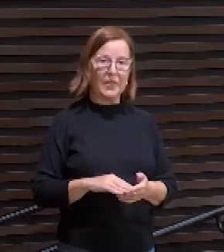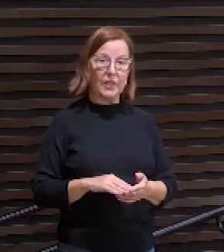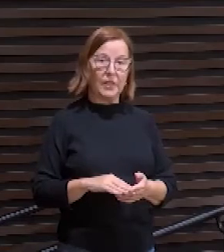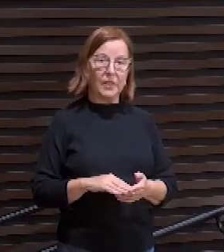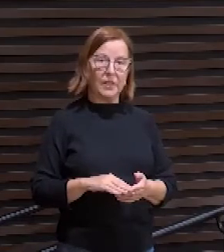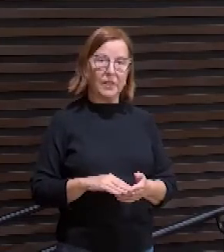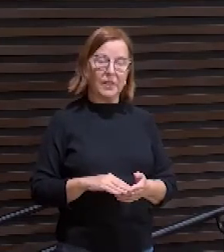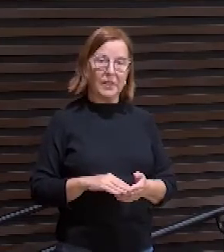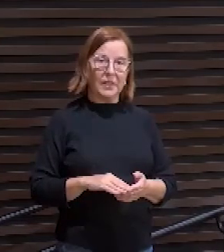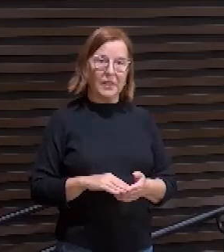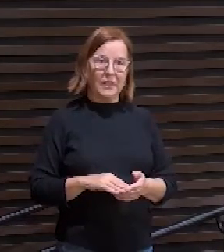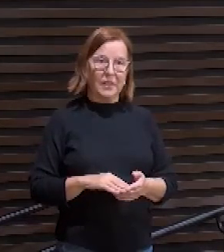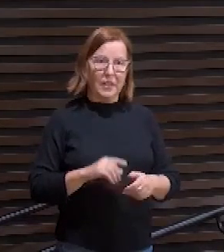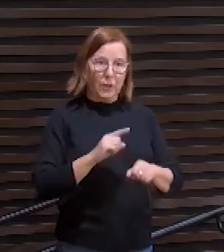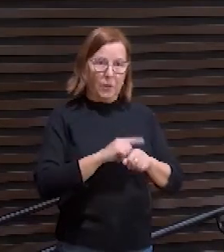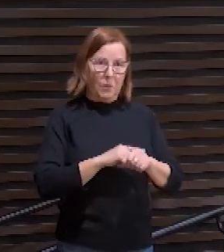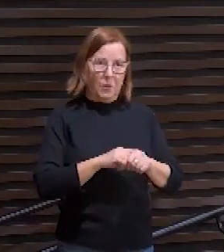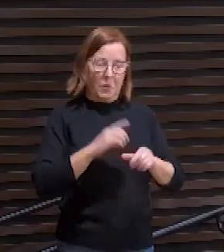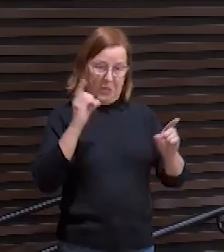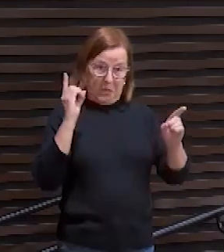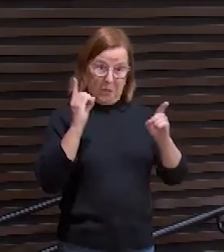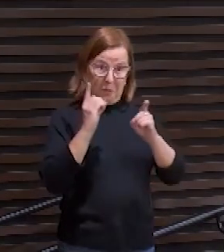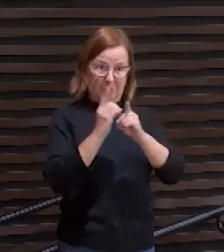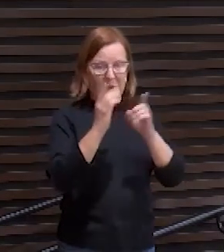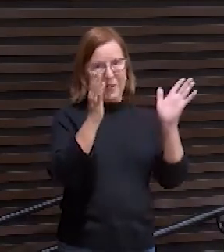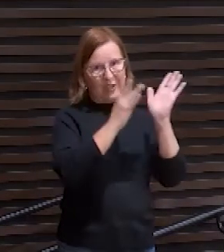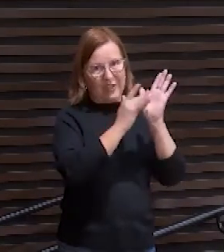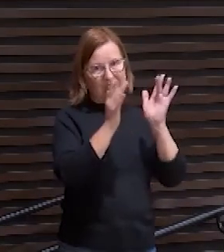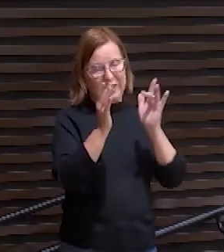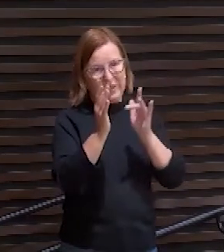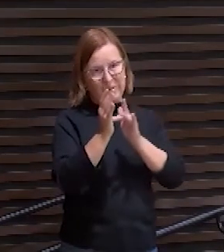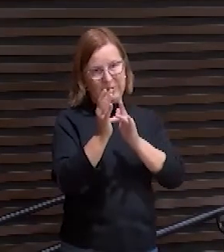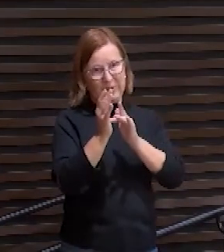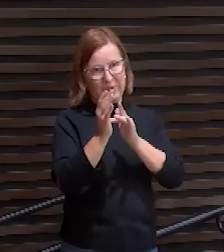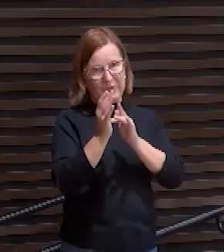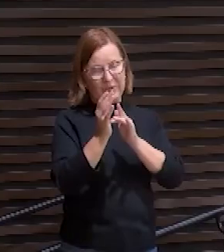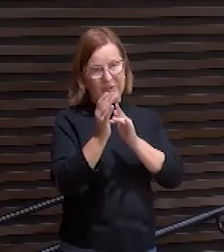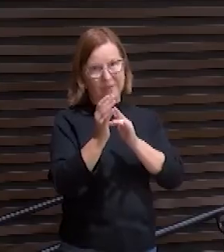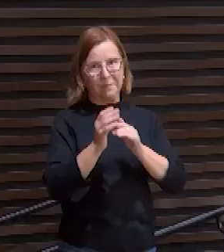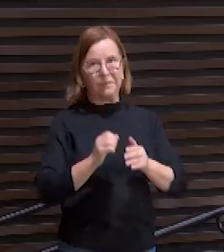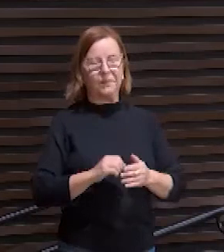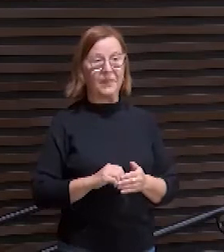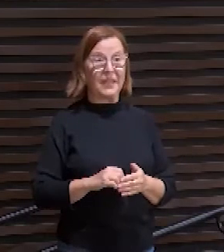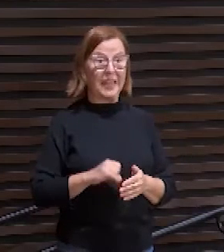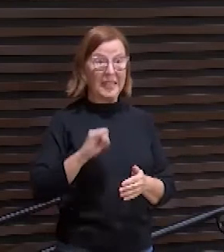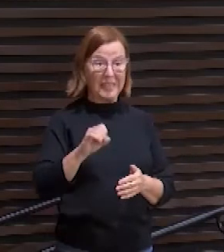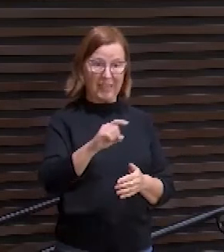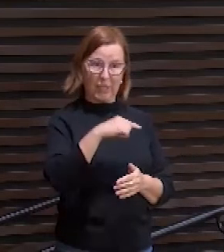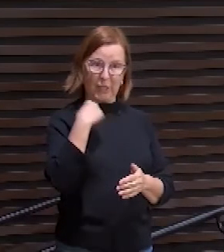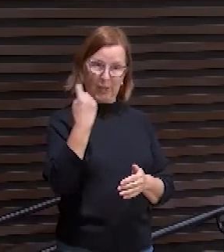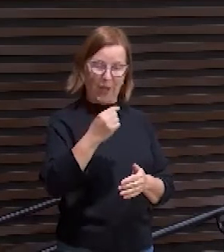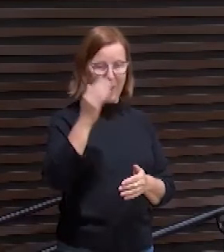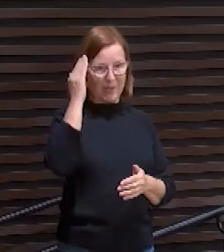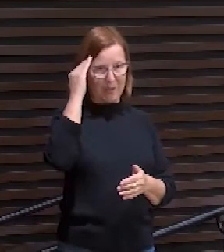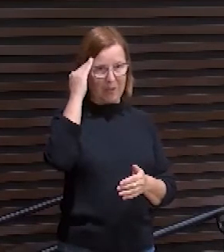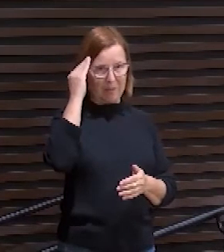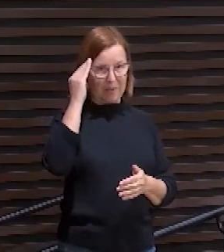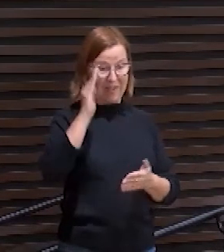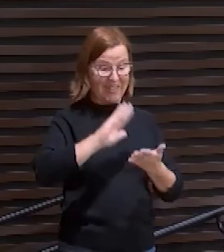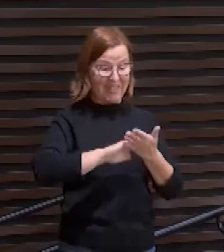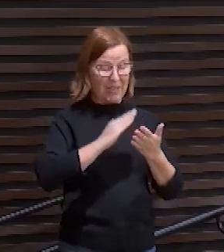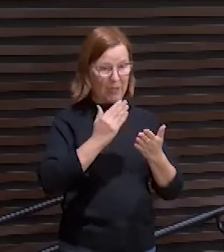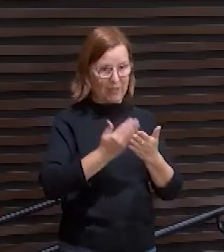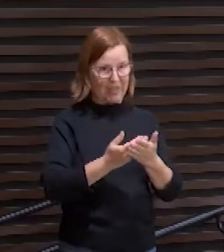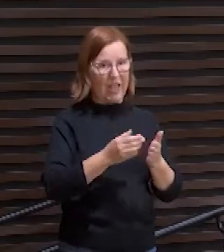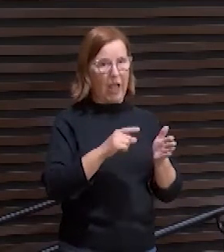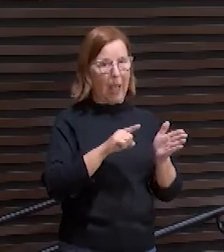Jesus, ele estava, na verdade, se nós pudéssemos traduzir aqui a pergunta, o que